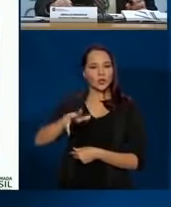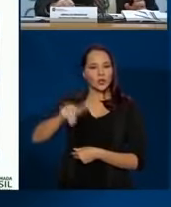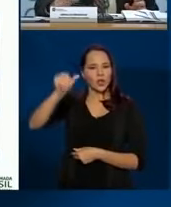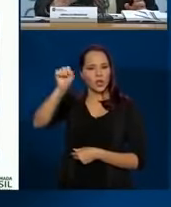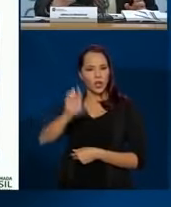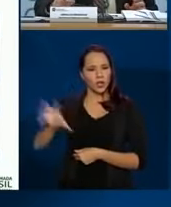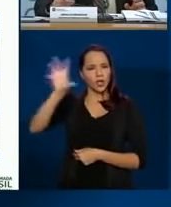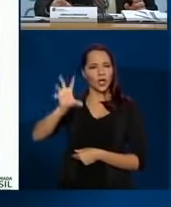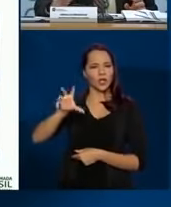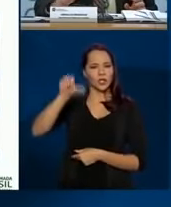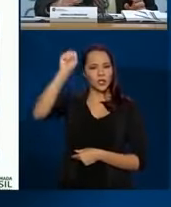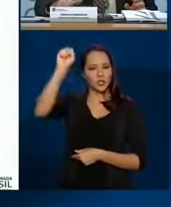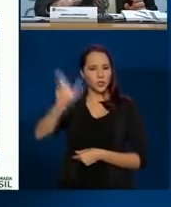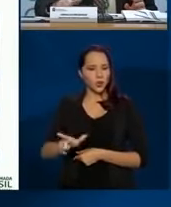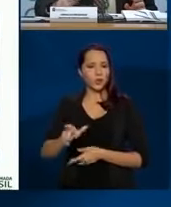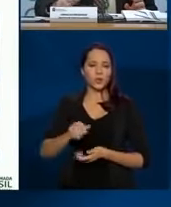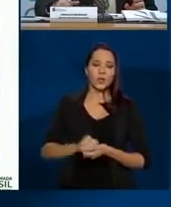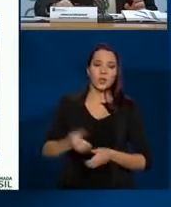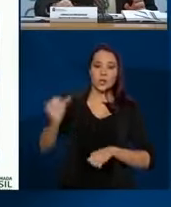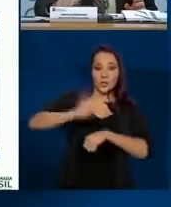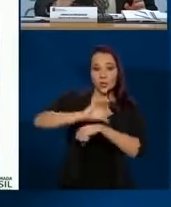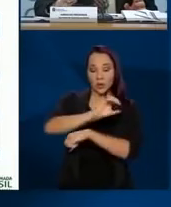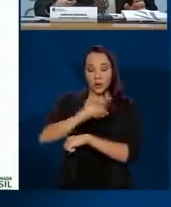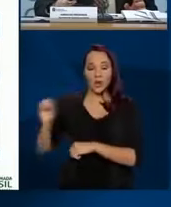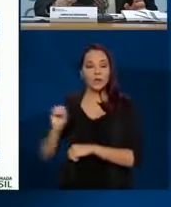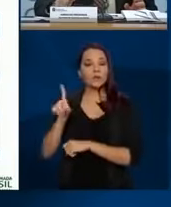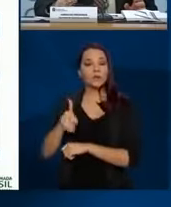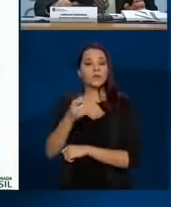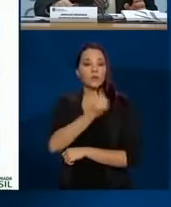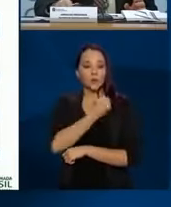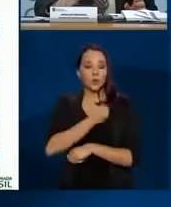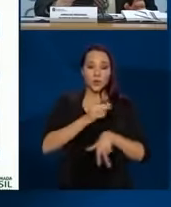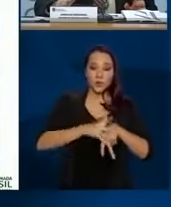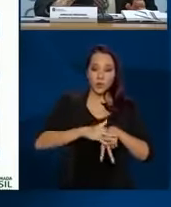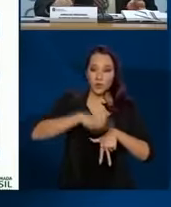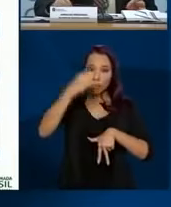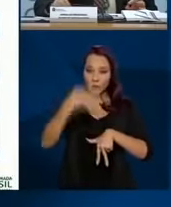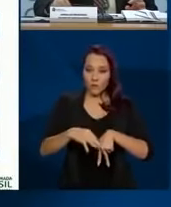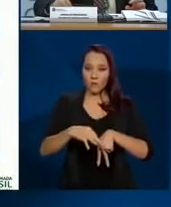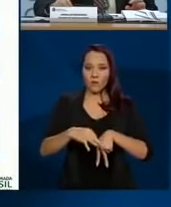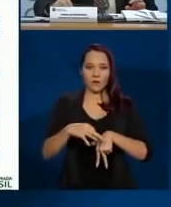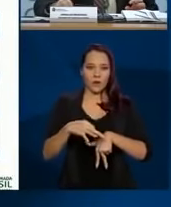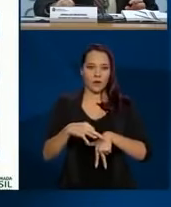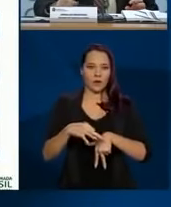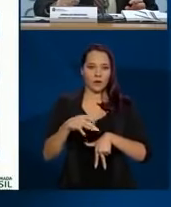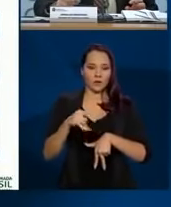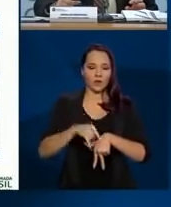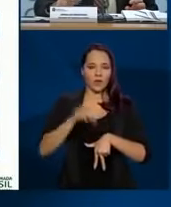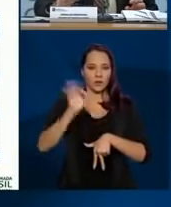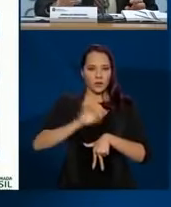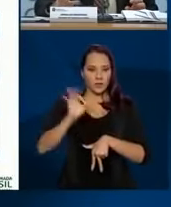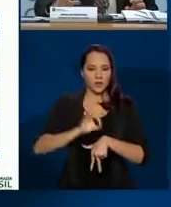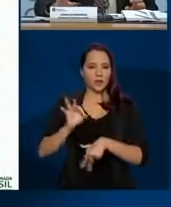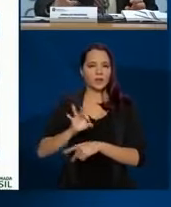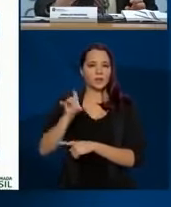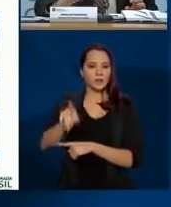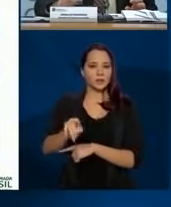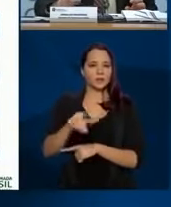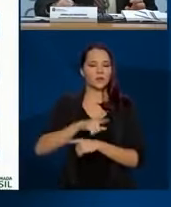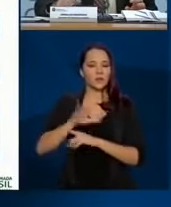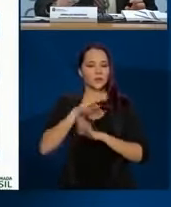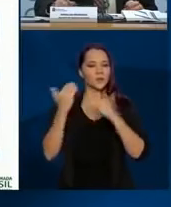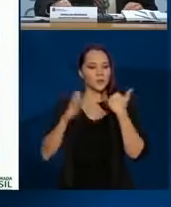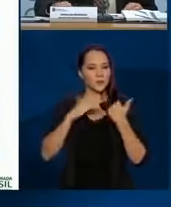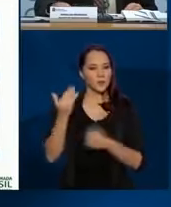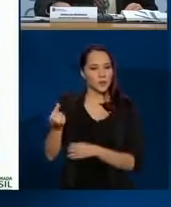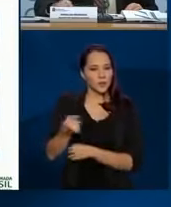centro-oeste, baseado na população, no número de casos confirmados, na incidência, no caso dos óbitos, os